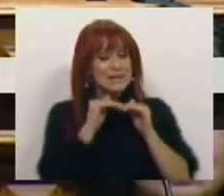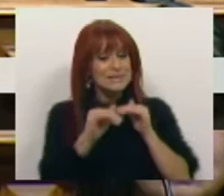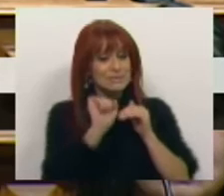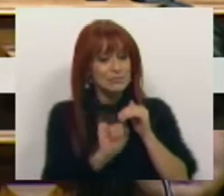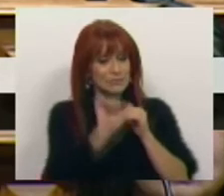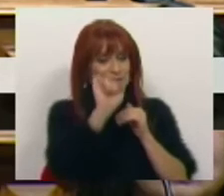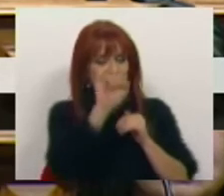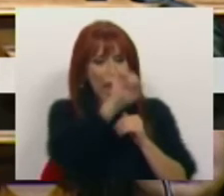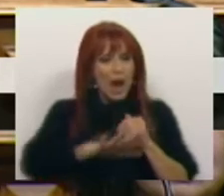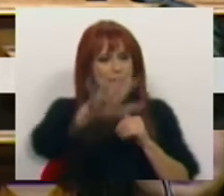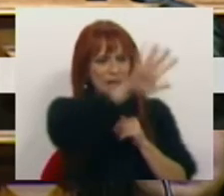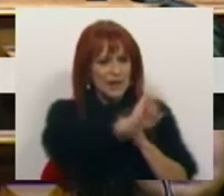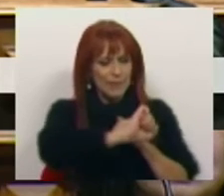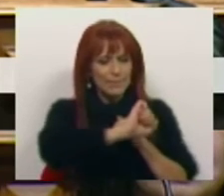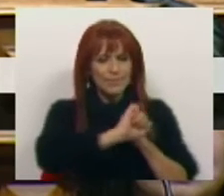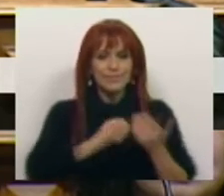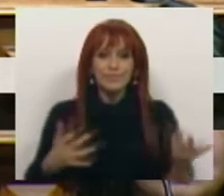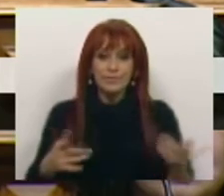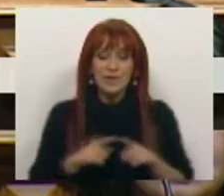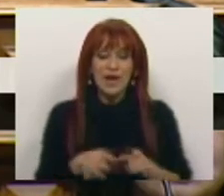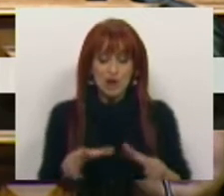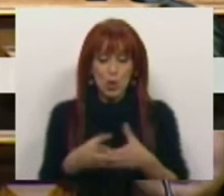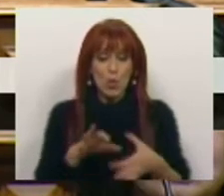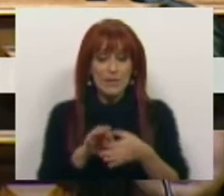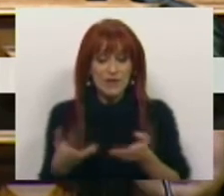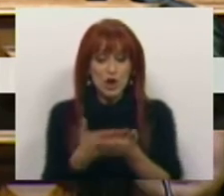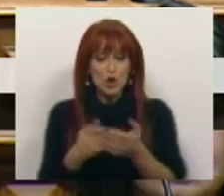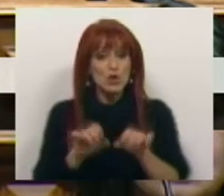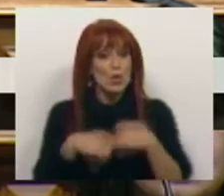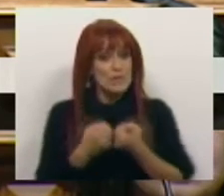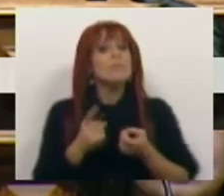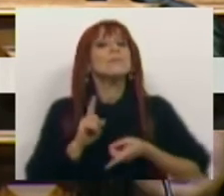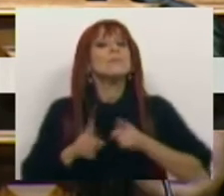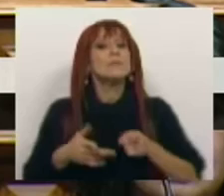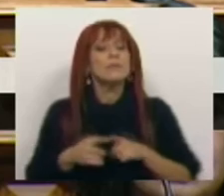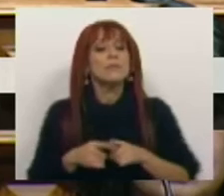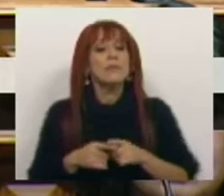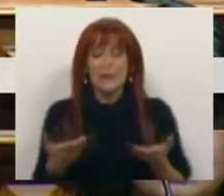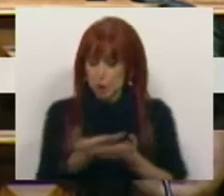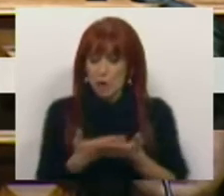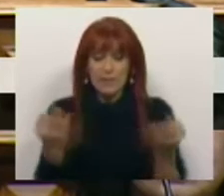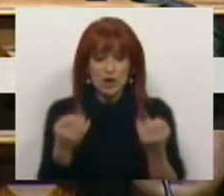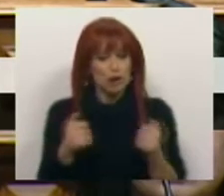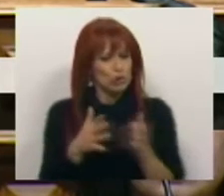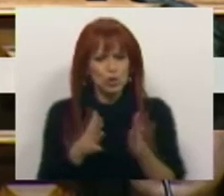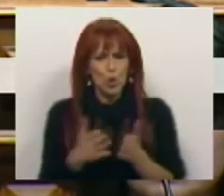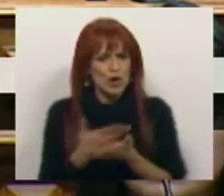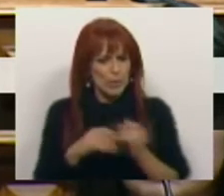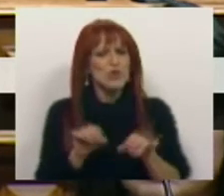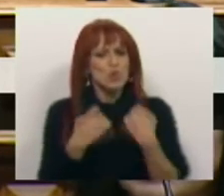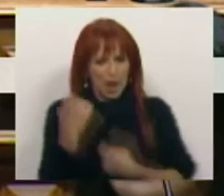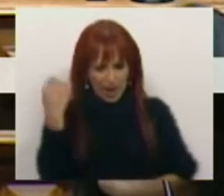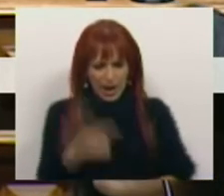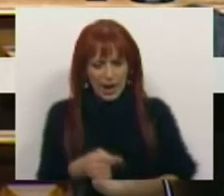sustentabilidade ambiental. As cooperativas e a economia social são economia, toda economia é